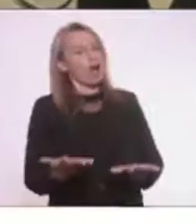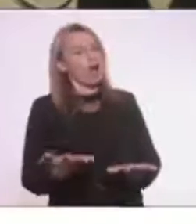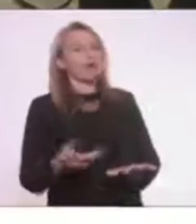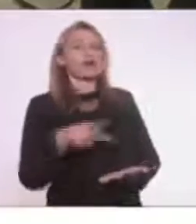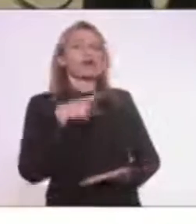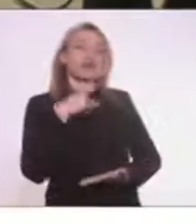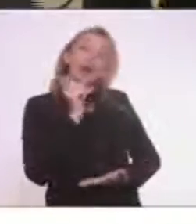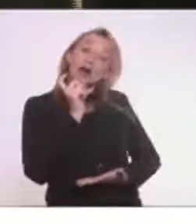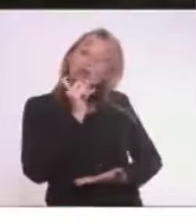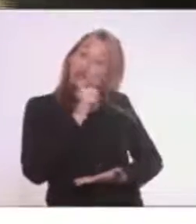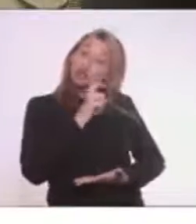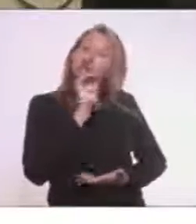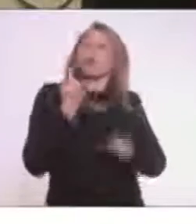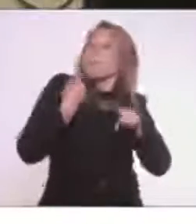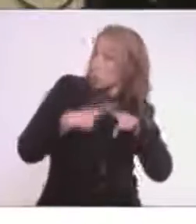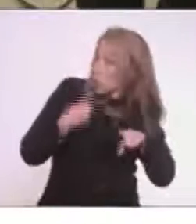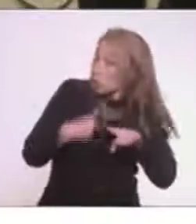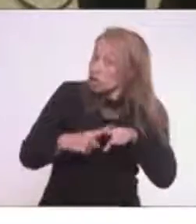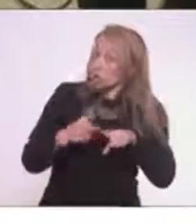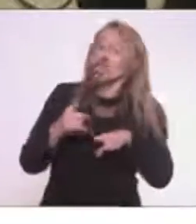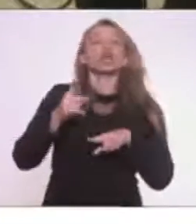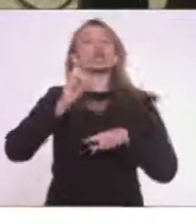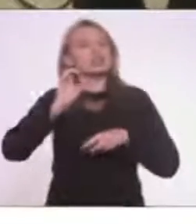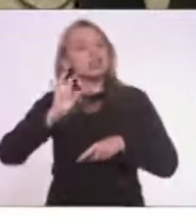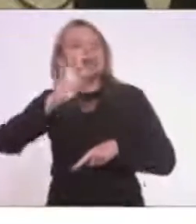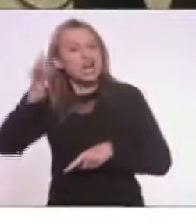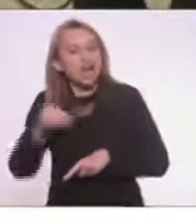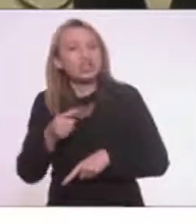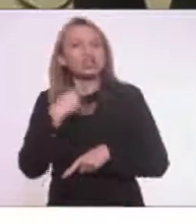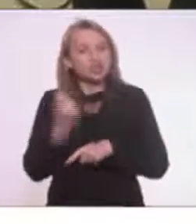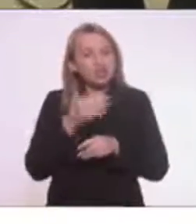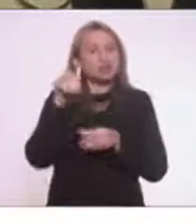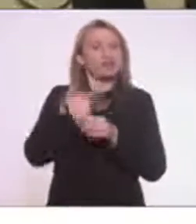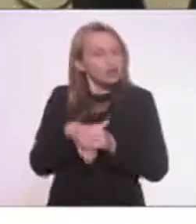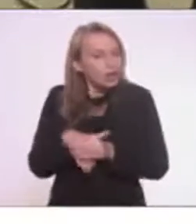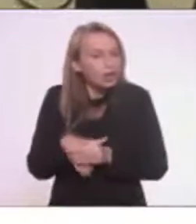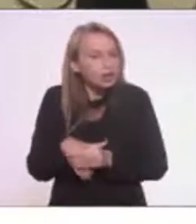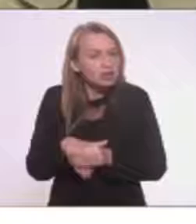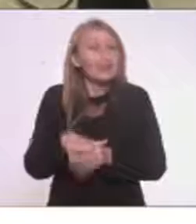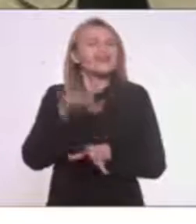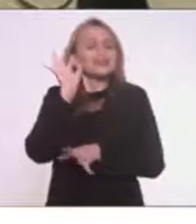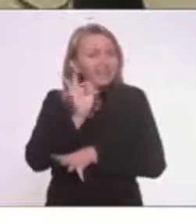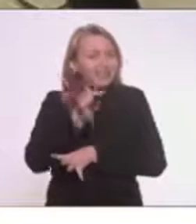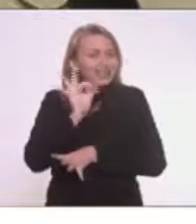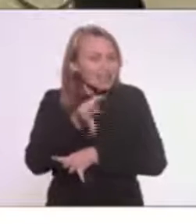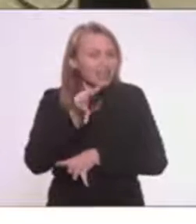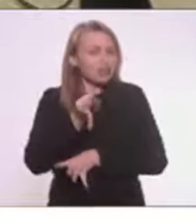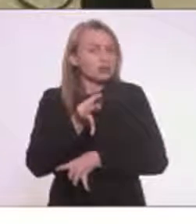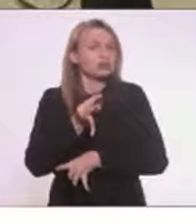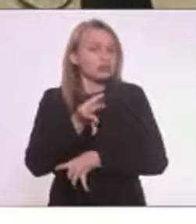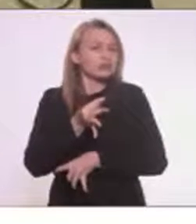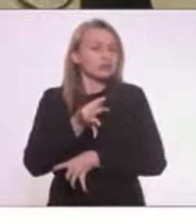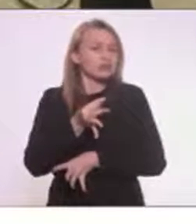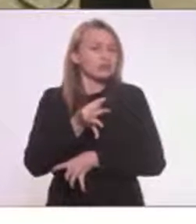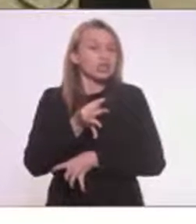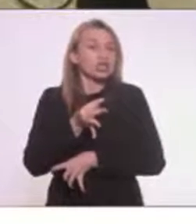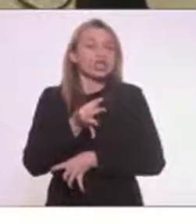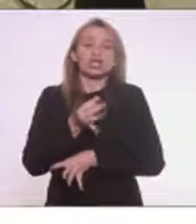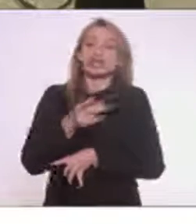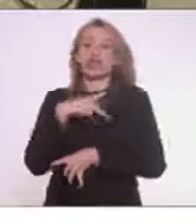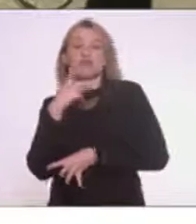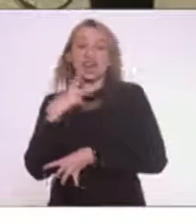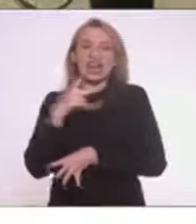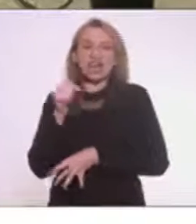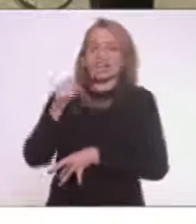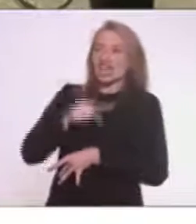para a verdade. Por quê? Porque nós está muito claro que vamos votar. Está muito claro e transparente. Então dizer